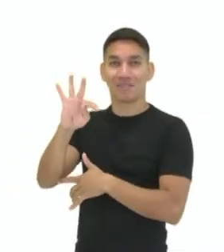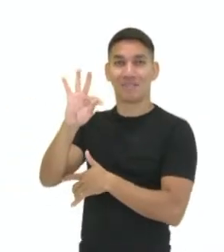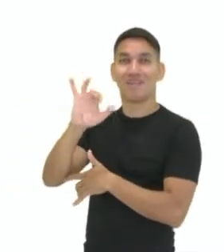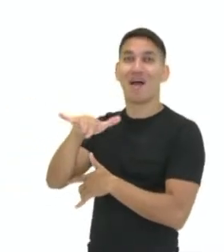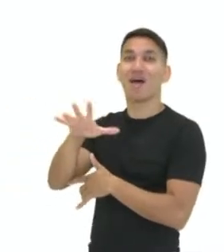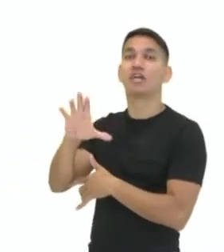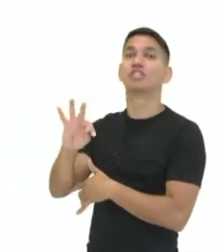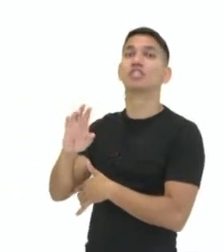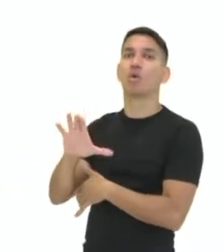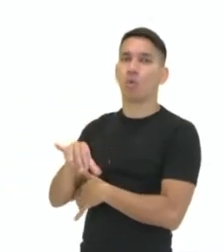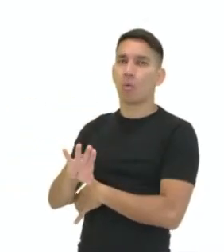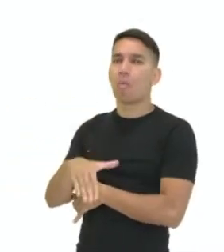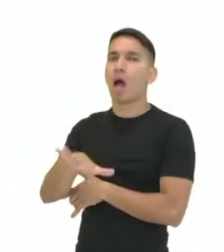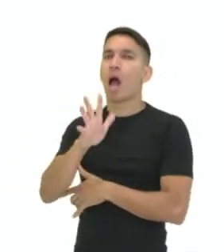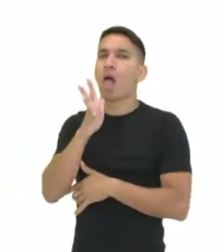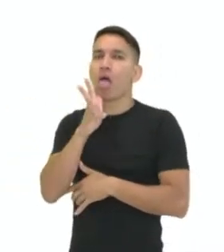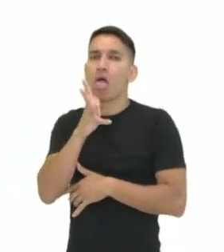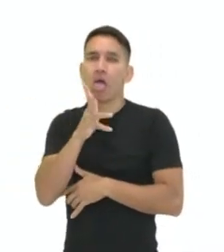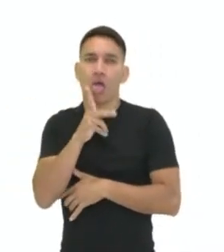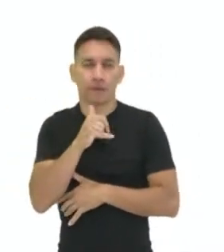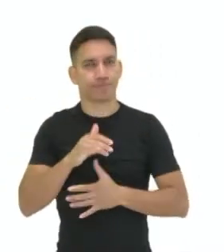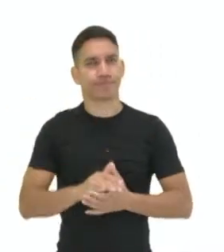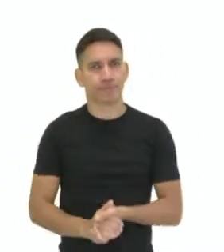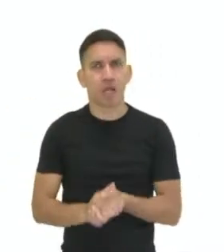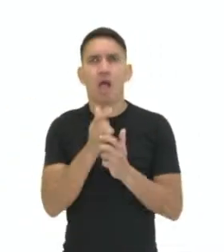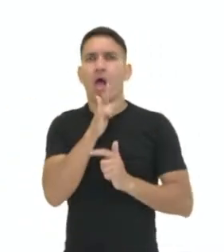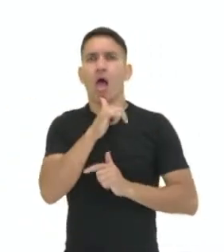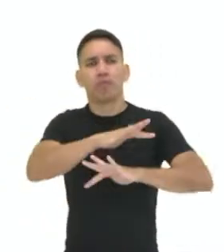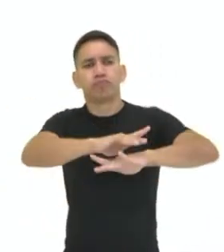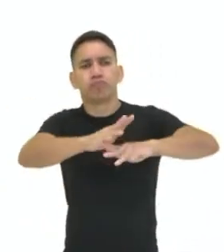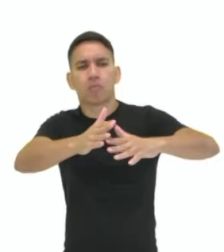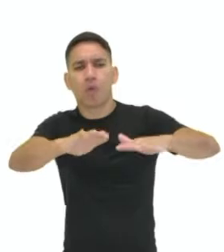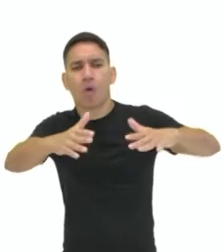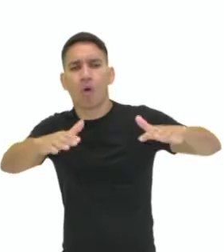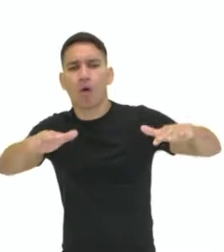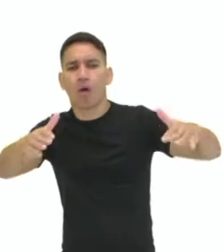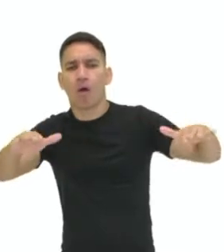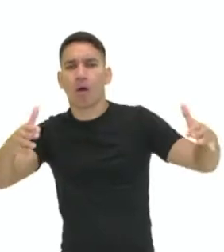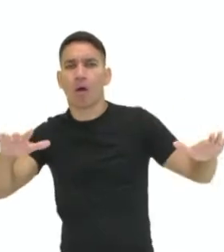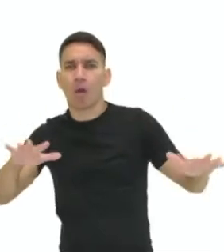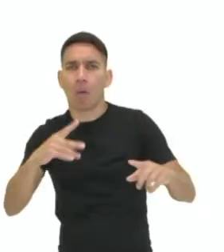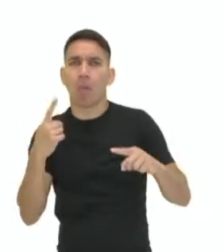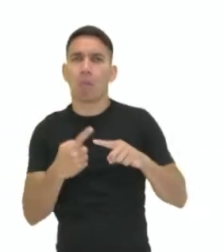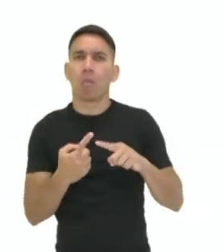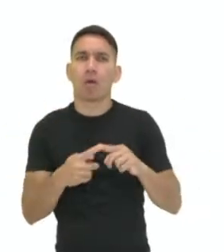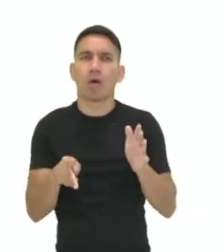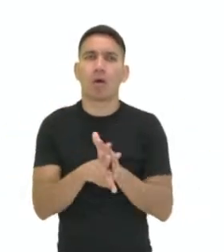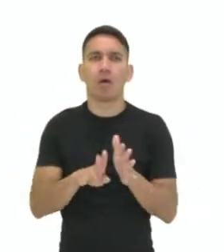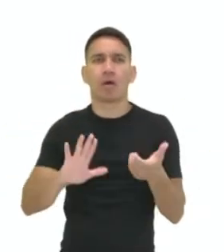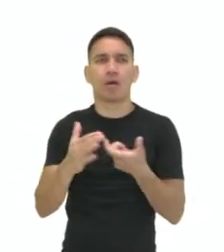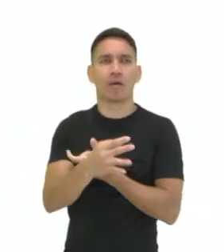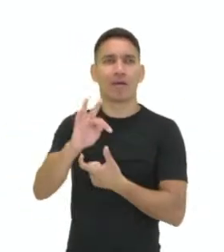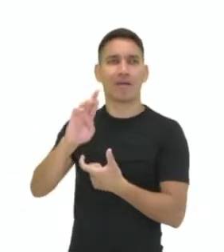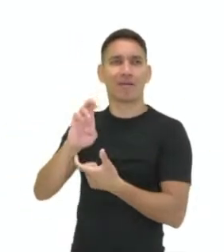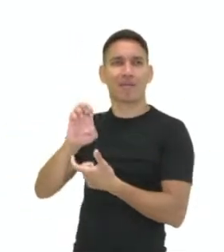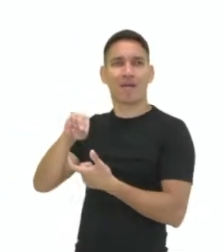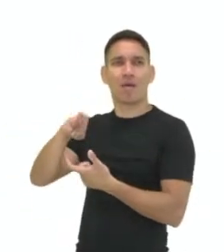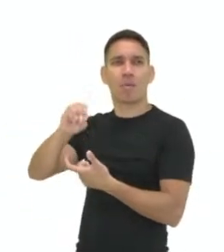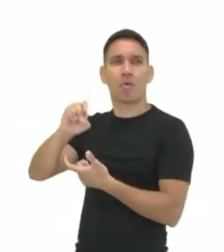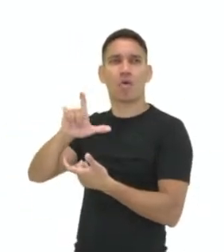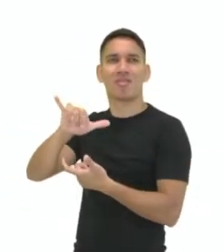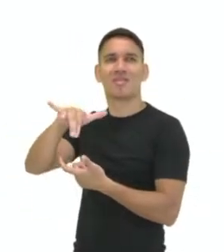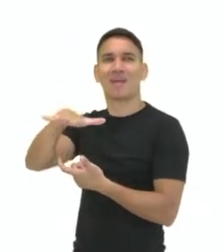Veja lá. Essas correntes, né, são parte da chamada circulação termoalina. Nela as águas são movidas por